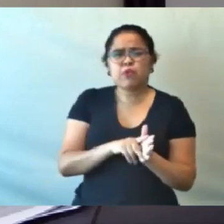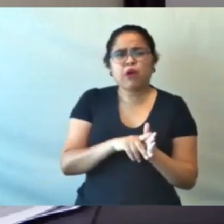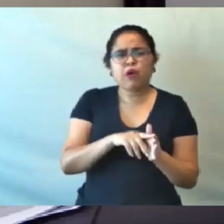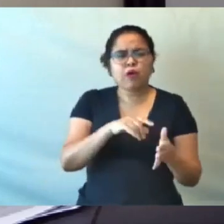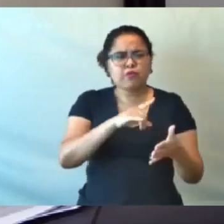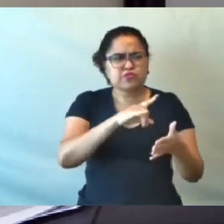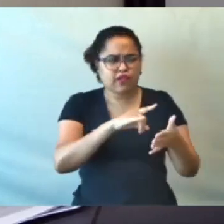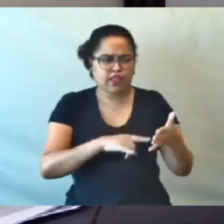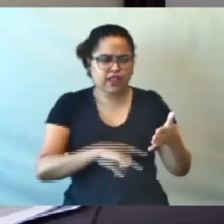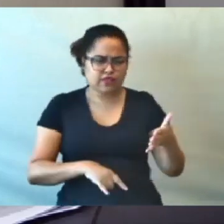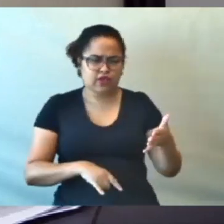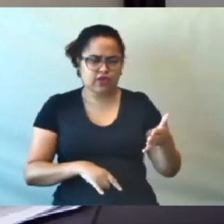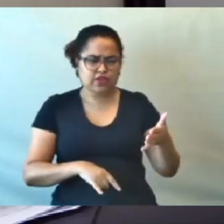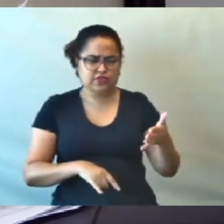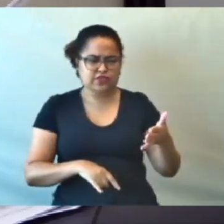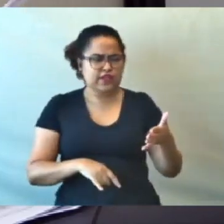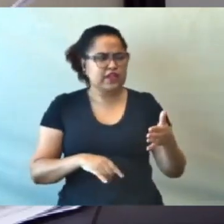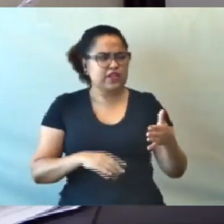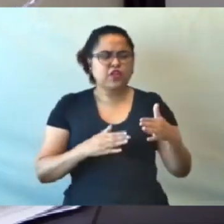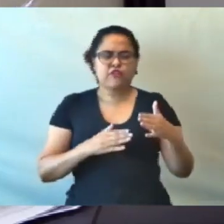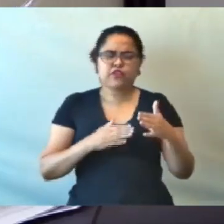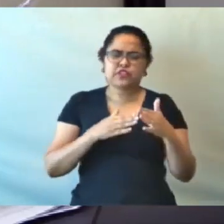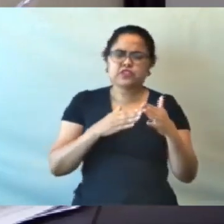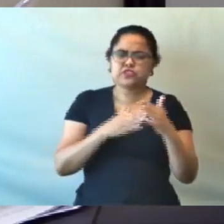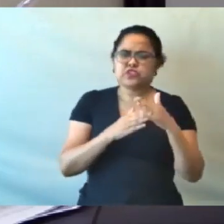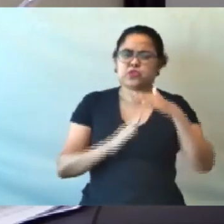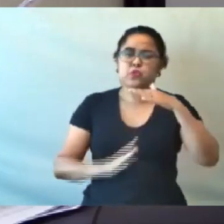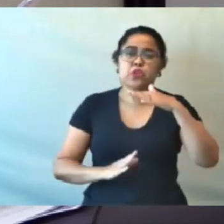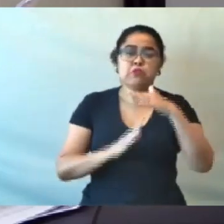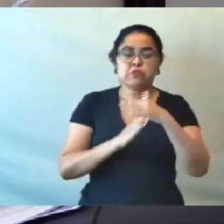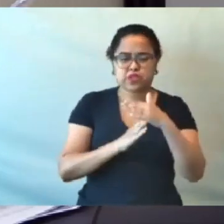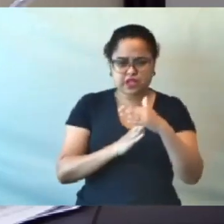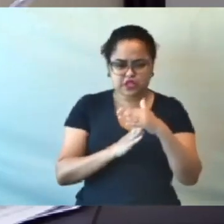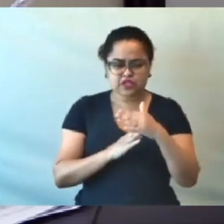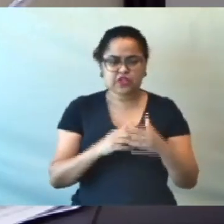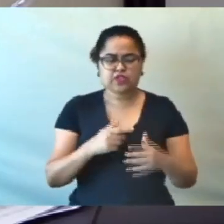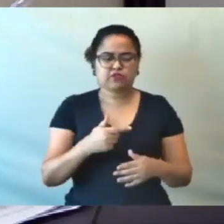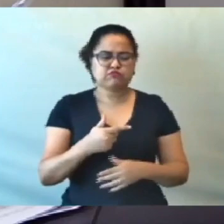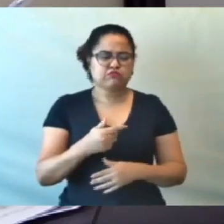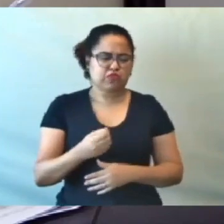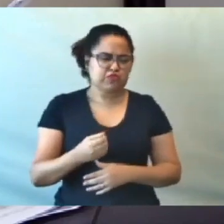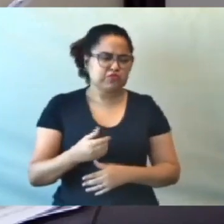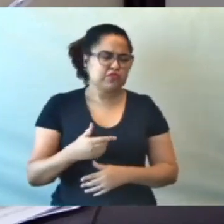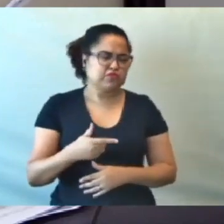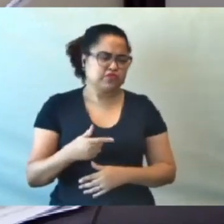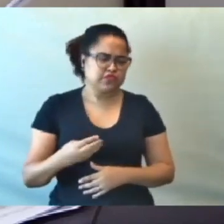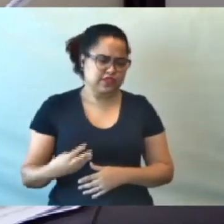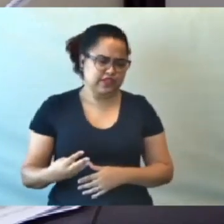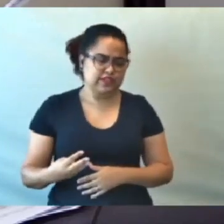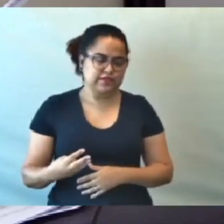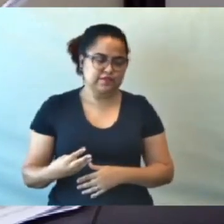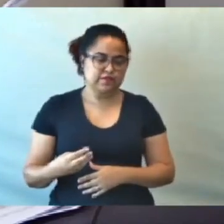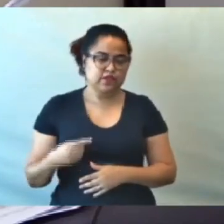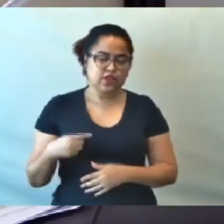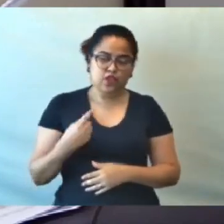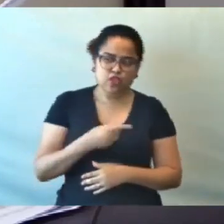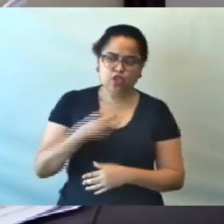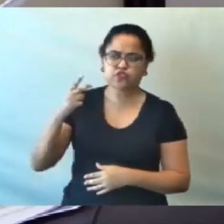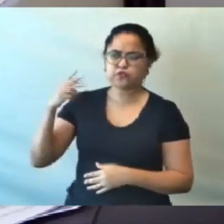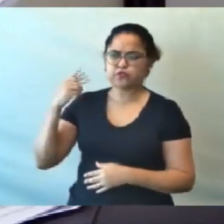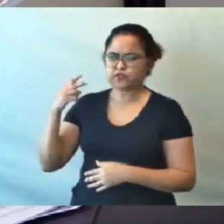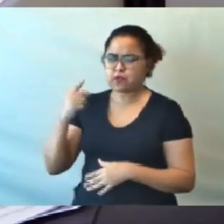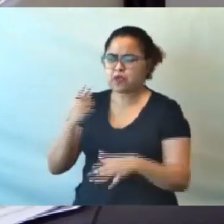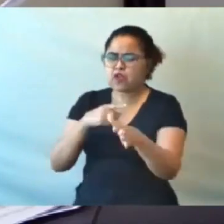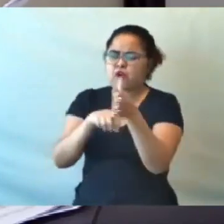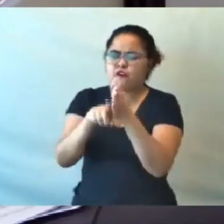classe 3, conforme a resolução CONAMA, que é o que está estabelecido em contrato. Nós, como vereadores, fiscalizadores, a gente tem que se ater ao